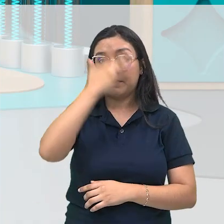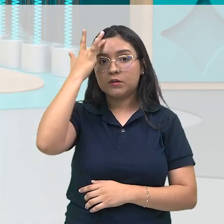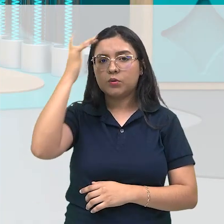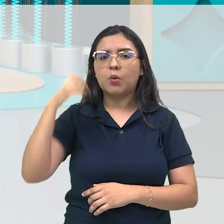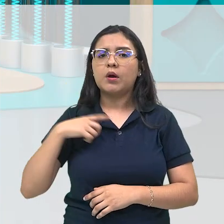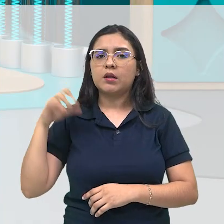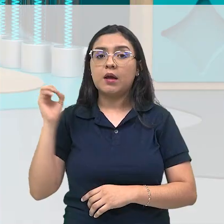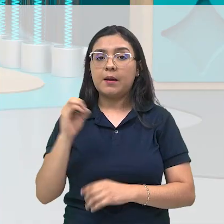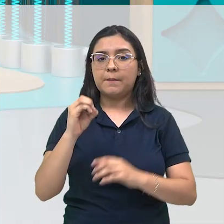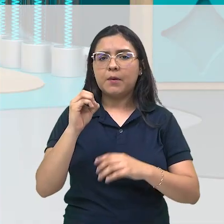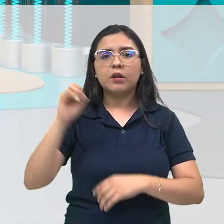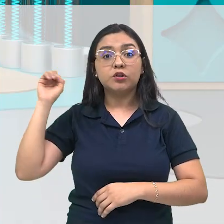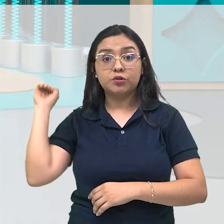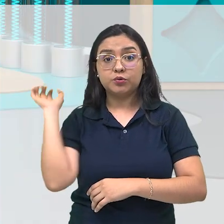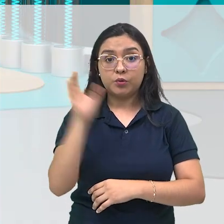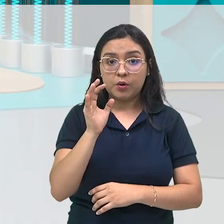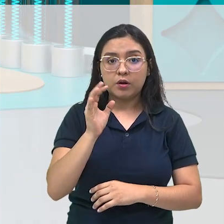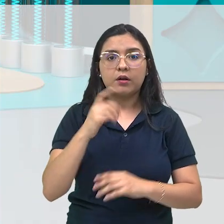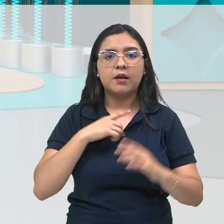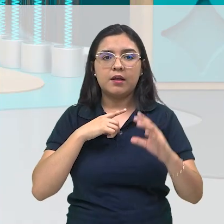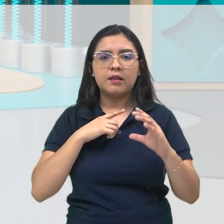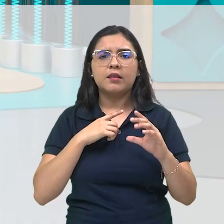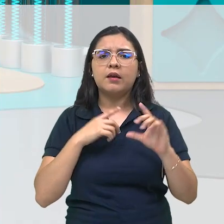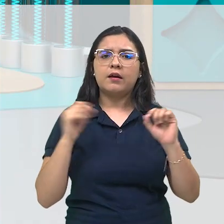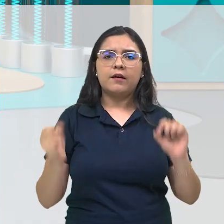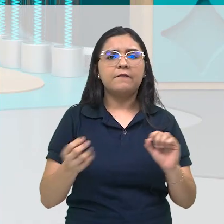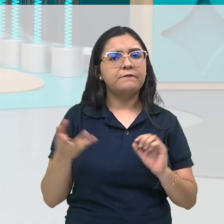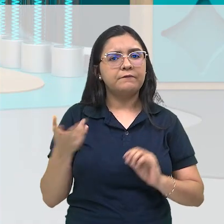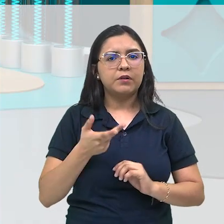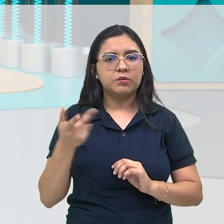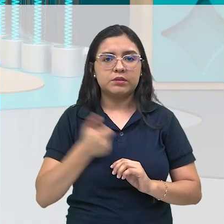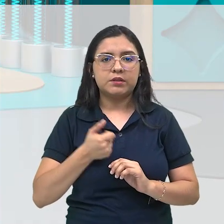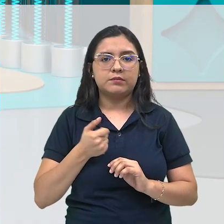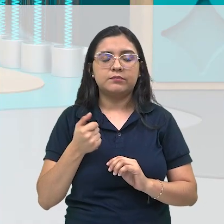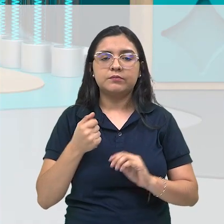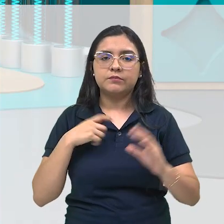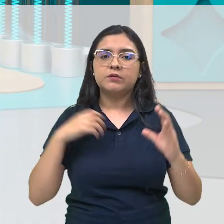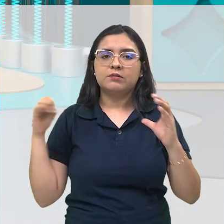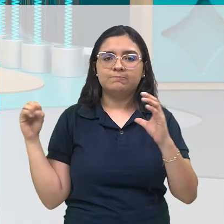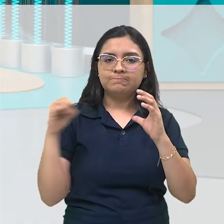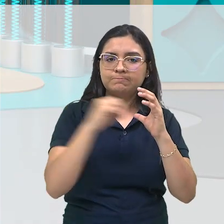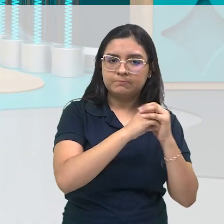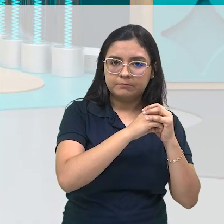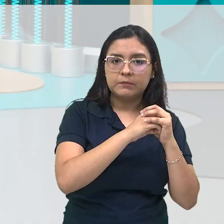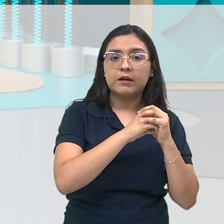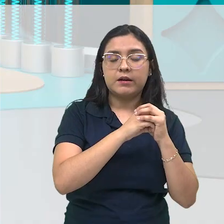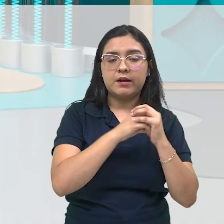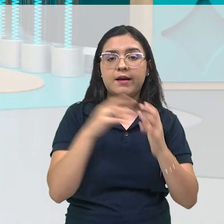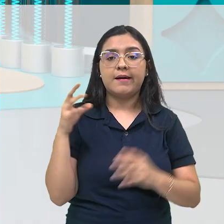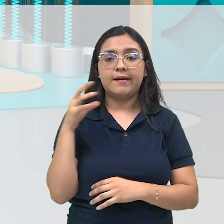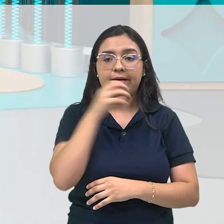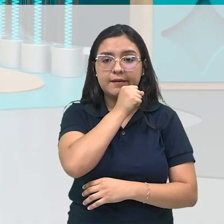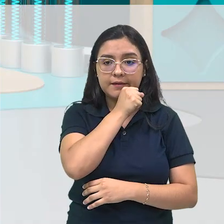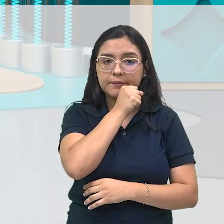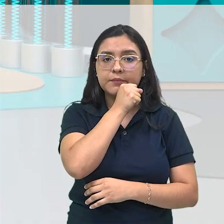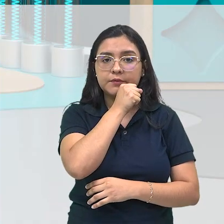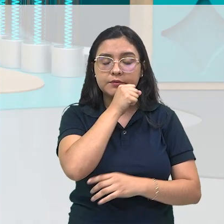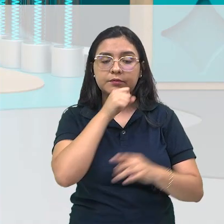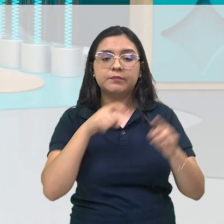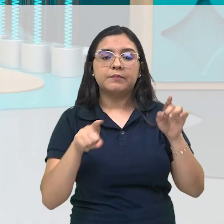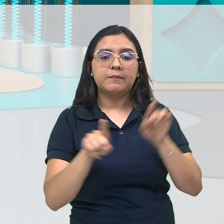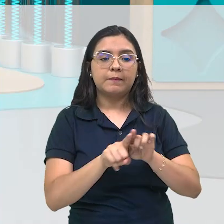lançador ele joga essa bola, ela vem com uma velocidade incrível, ela vem com tanta velocidade e a densidade dela